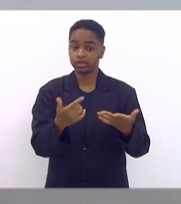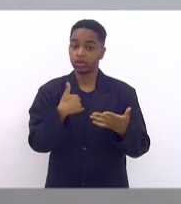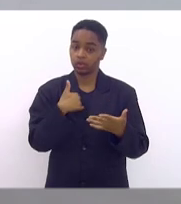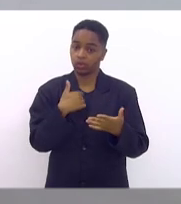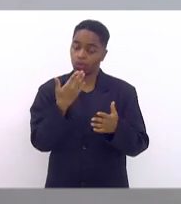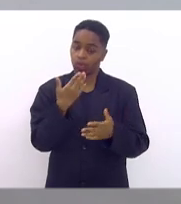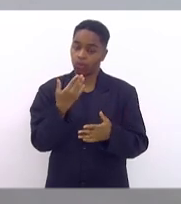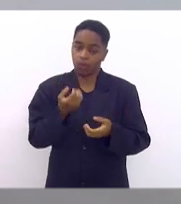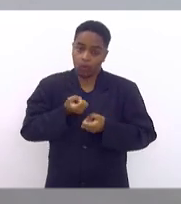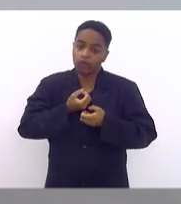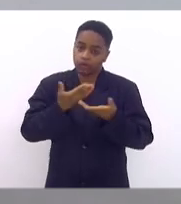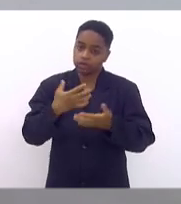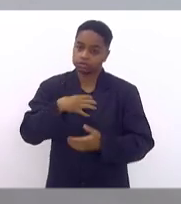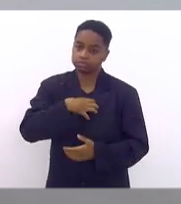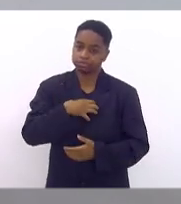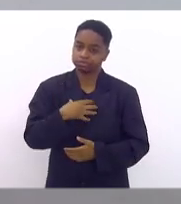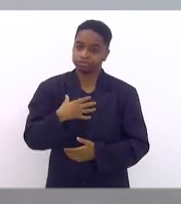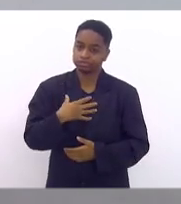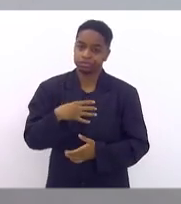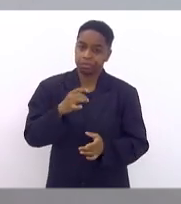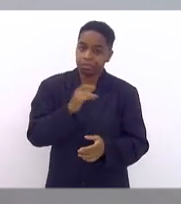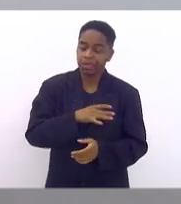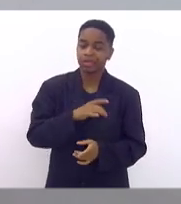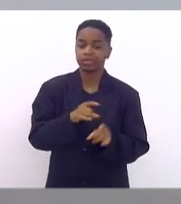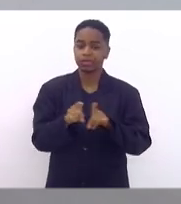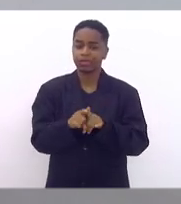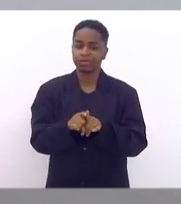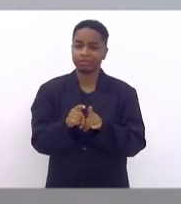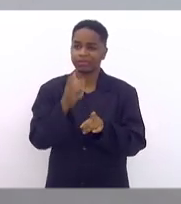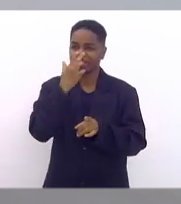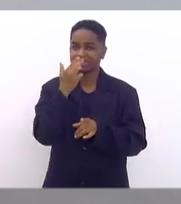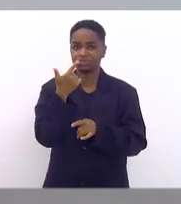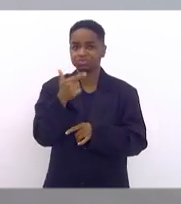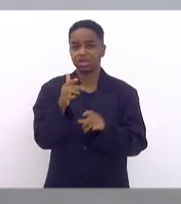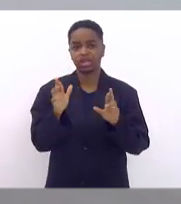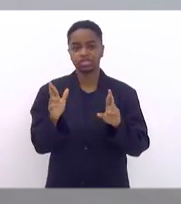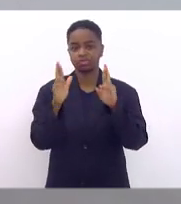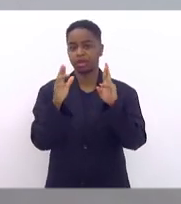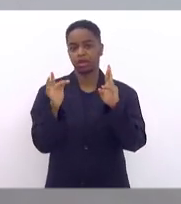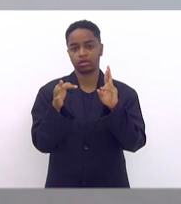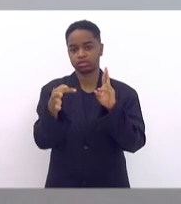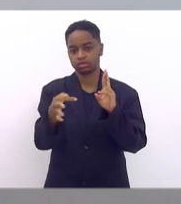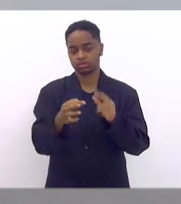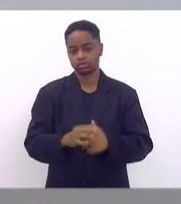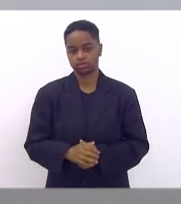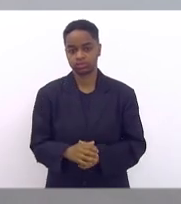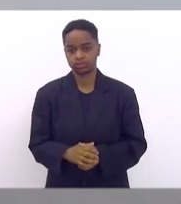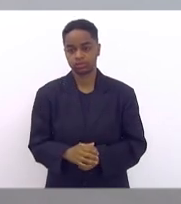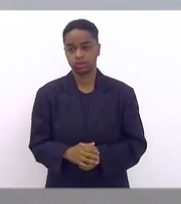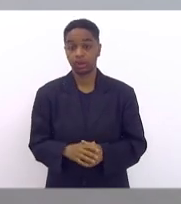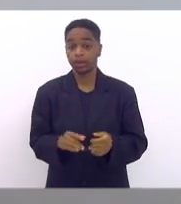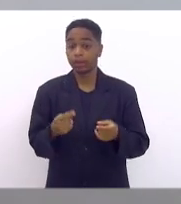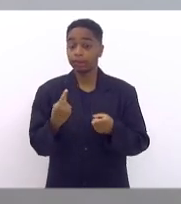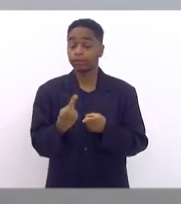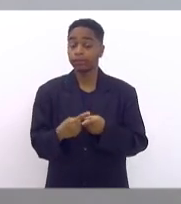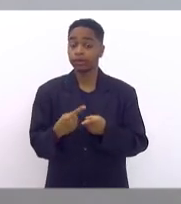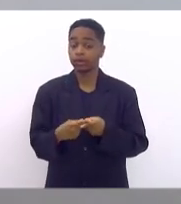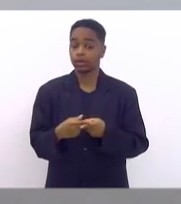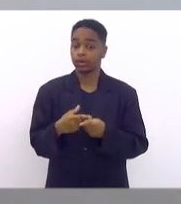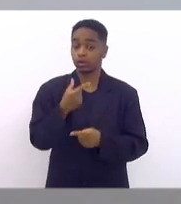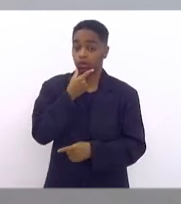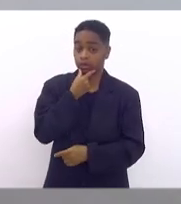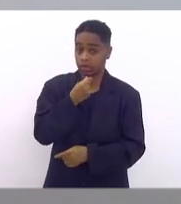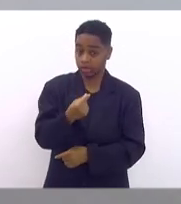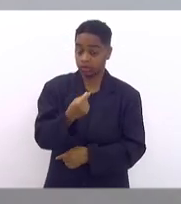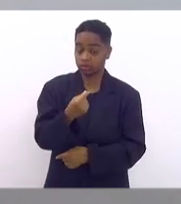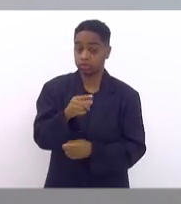assustador, né? E muito desesperançador, porque os meninos, eles são o